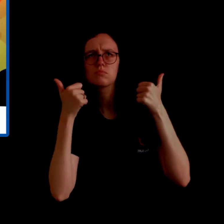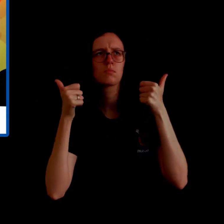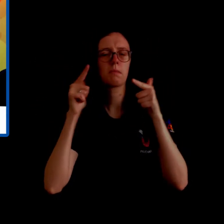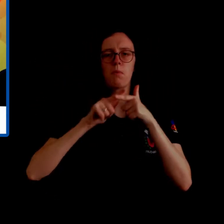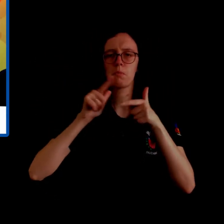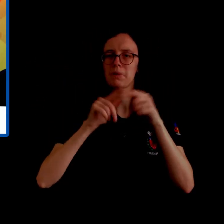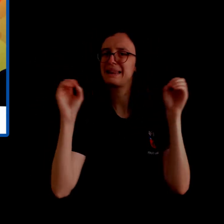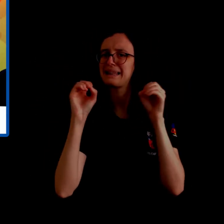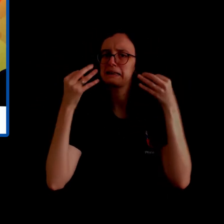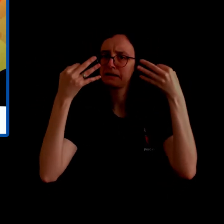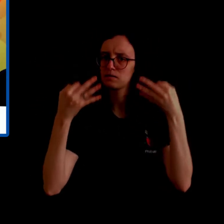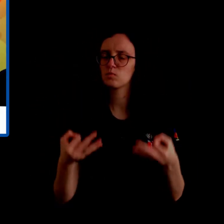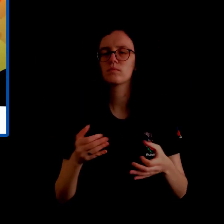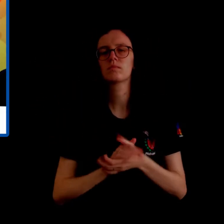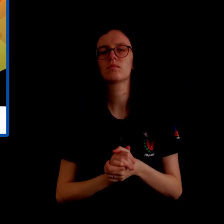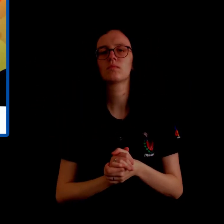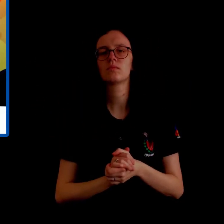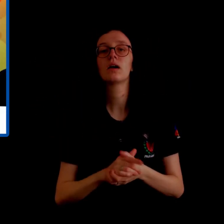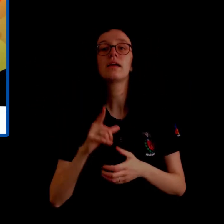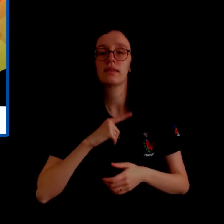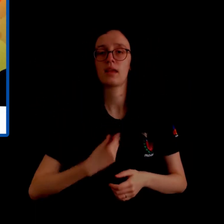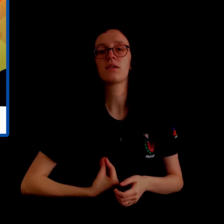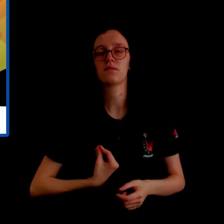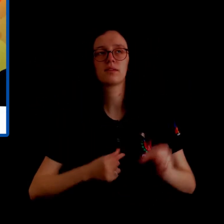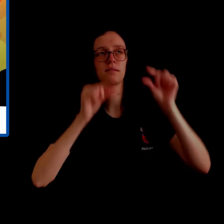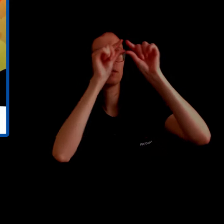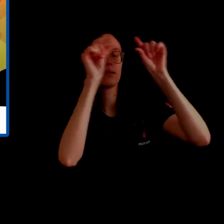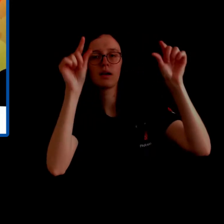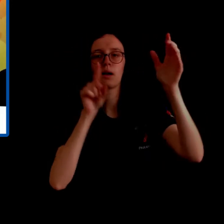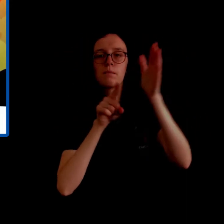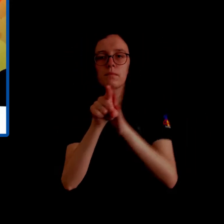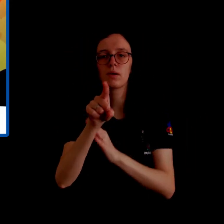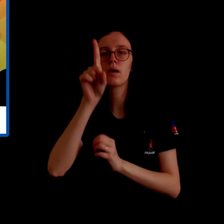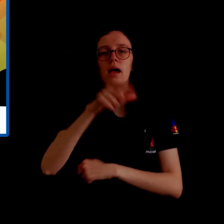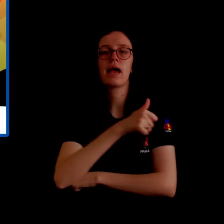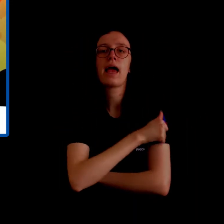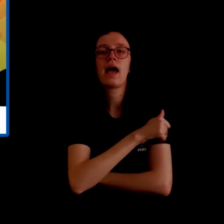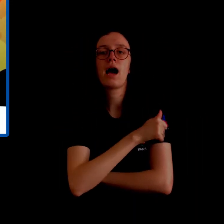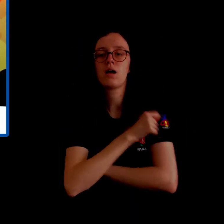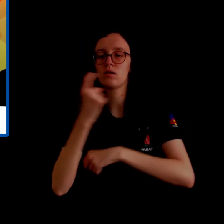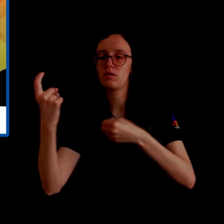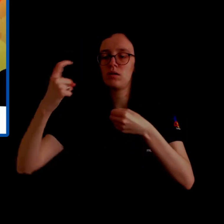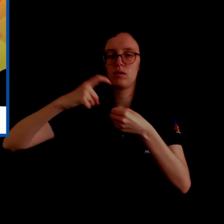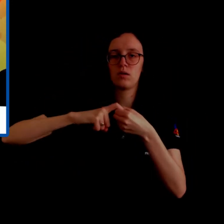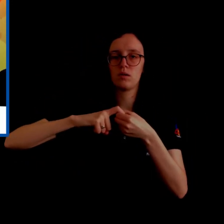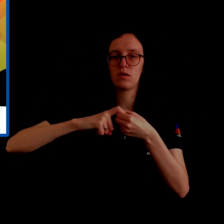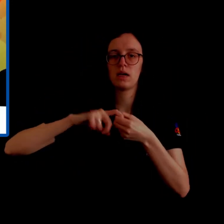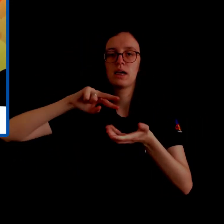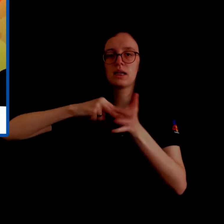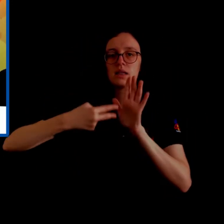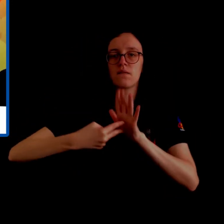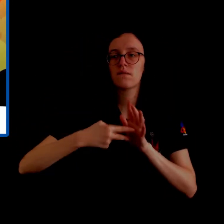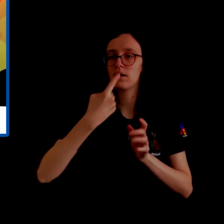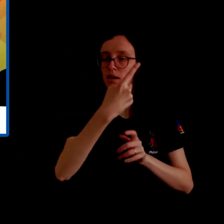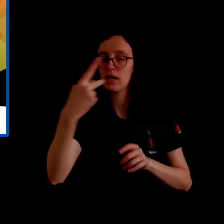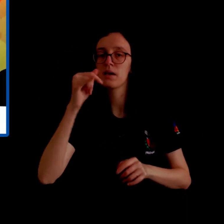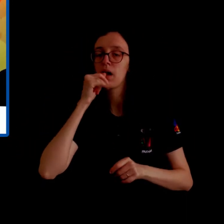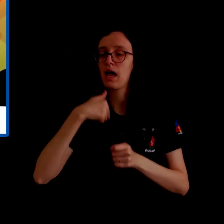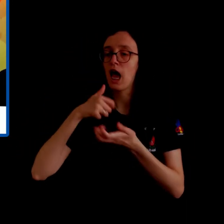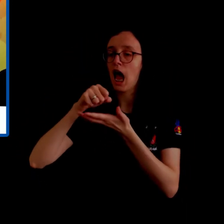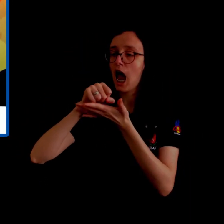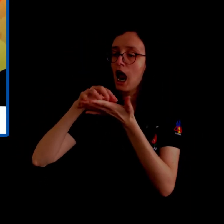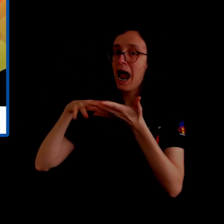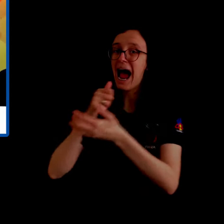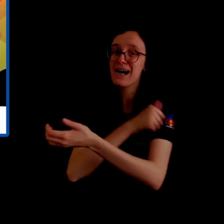problema, e estão com essa pergunta. Para o aluno vincular a presença dele à atividade que ele vai